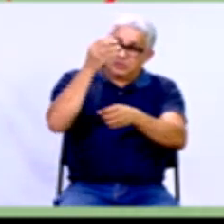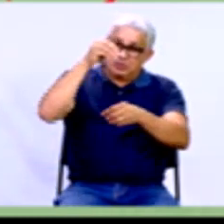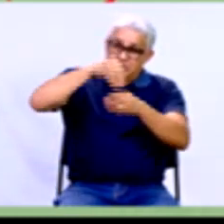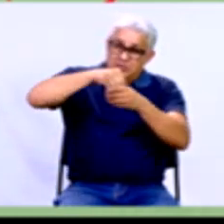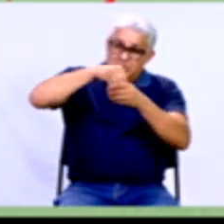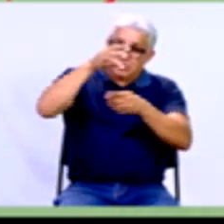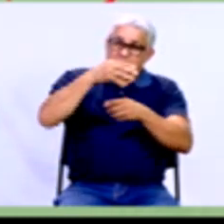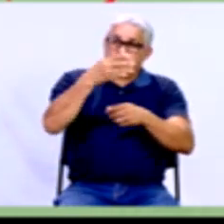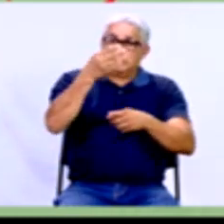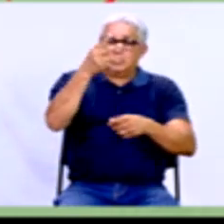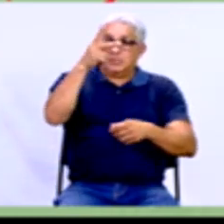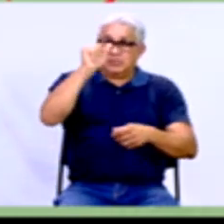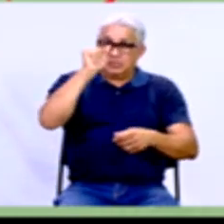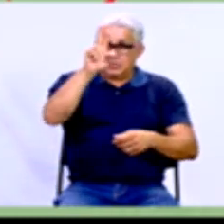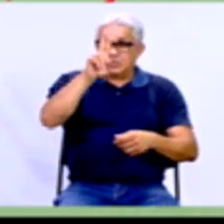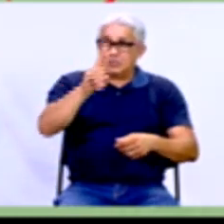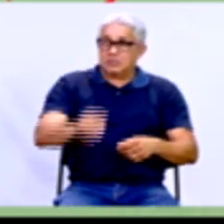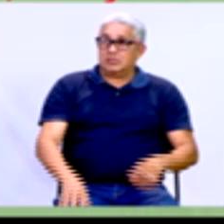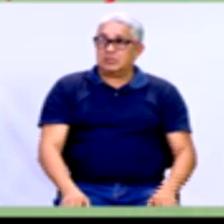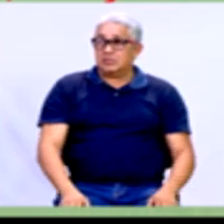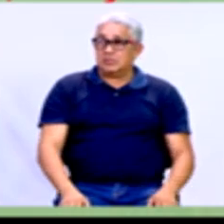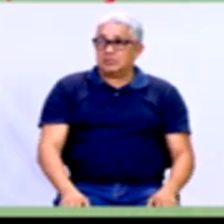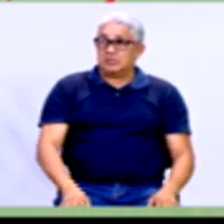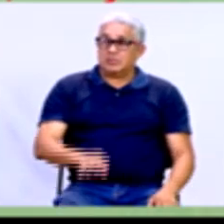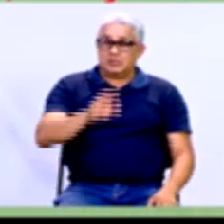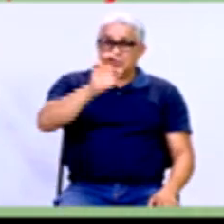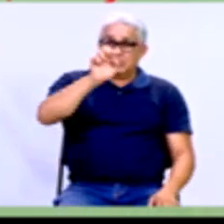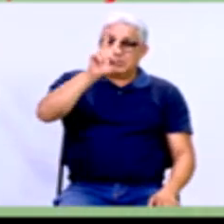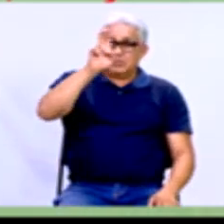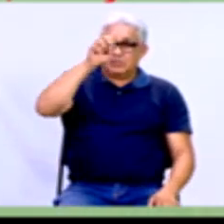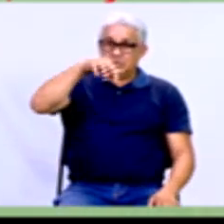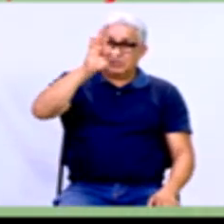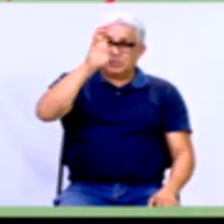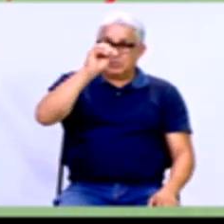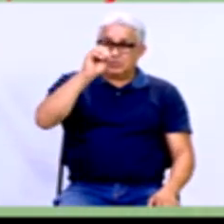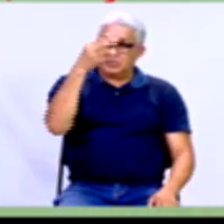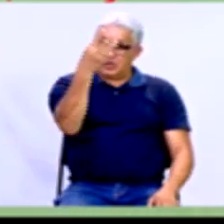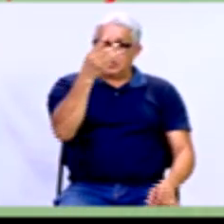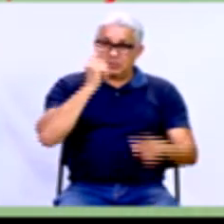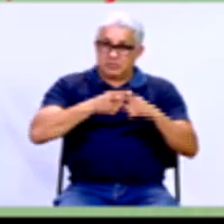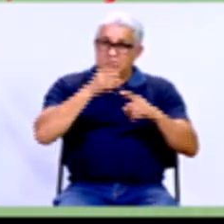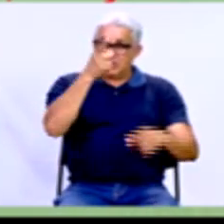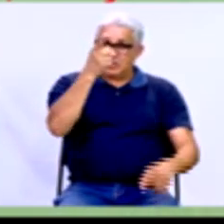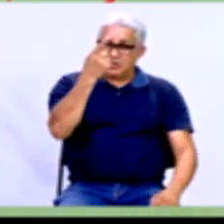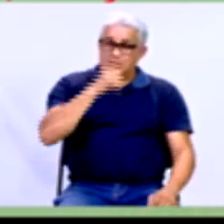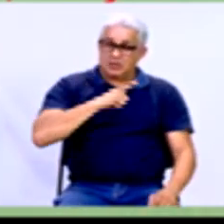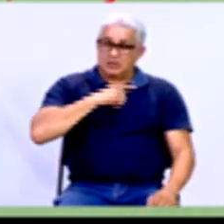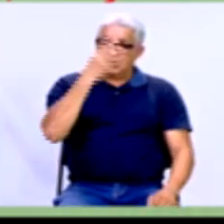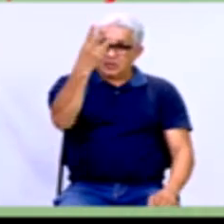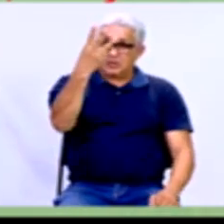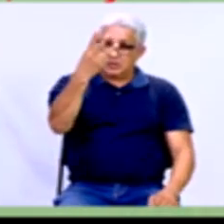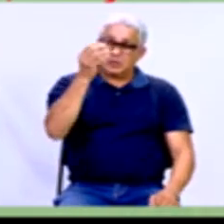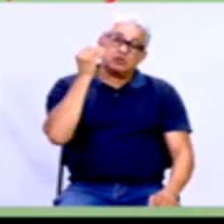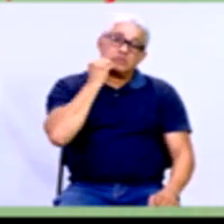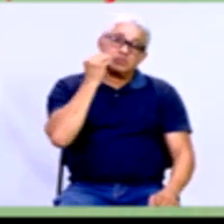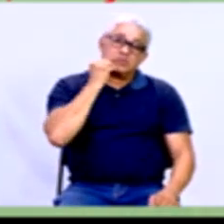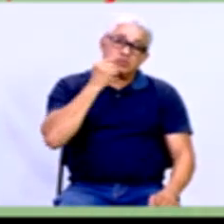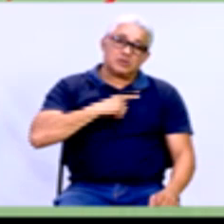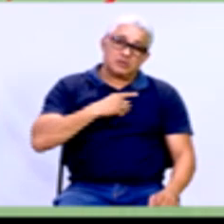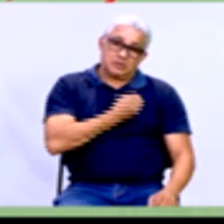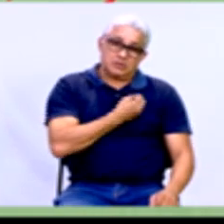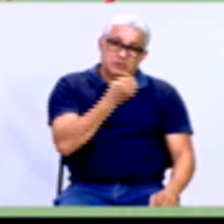O evento seria 3, porque eu tenho 3 chances. E o meu espaço amostral todo são 6, porque eu tenho 6 números